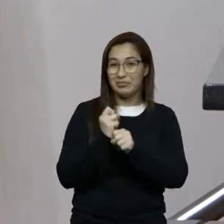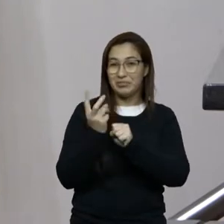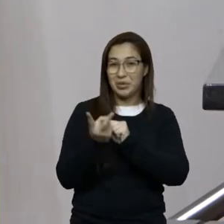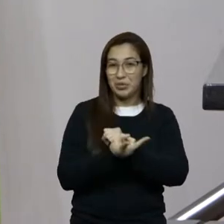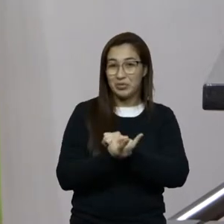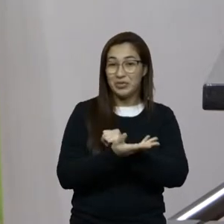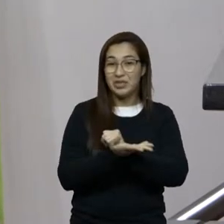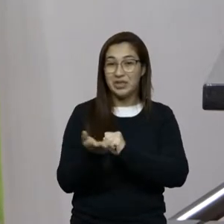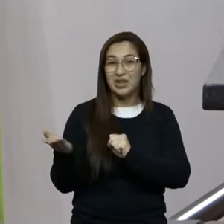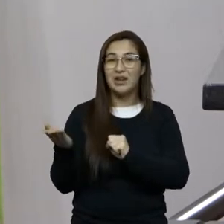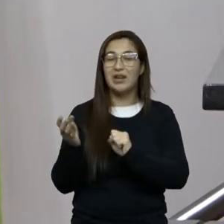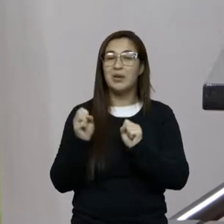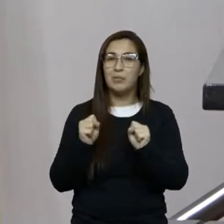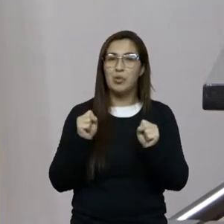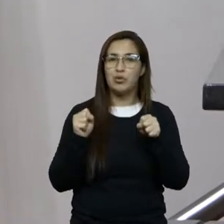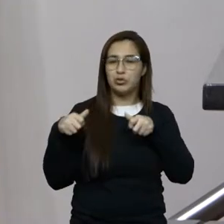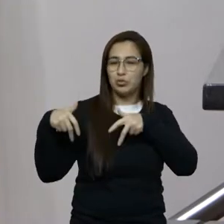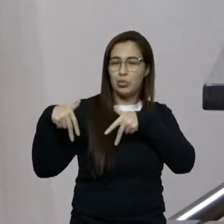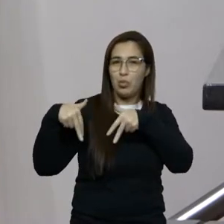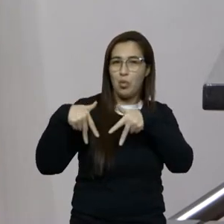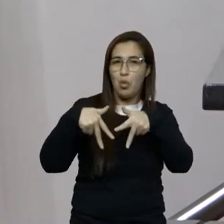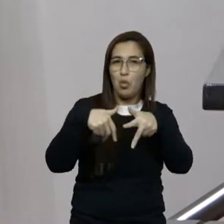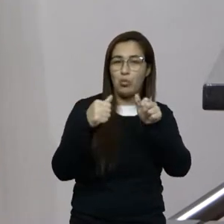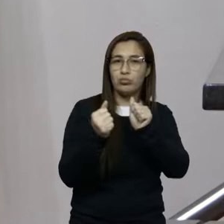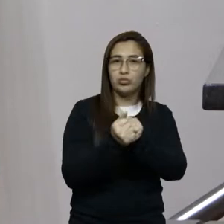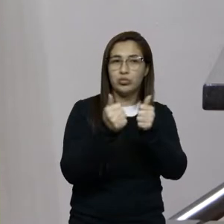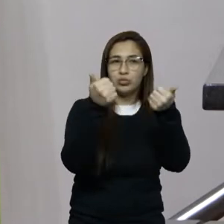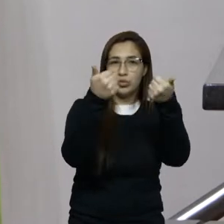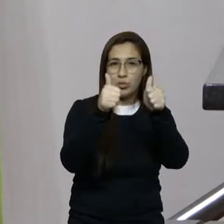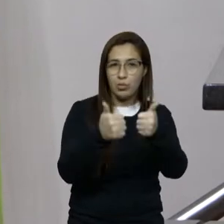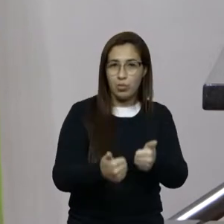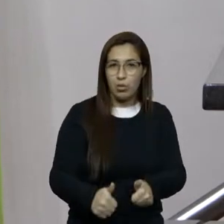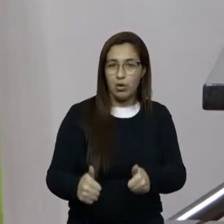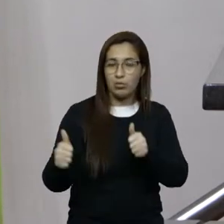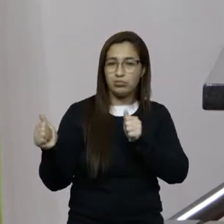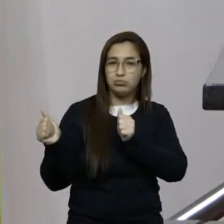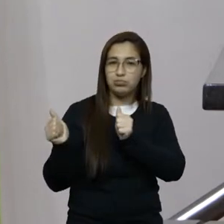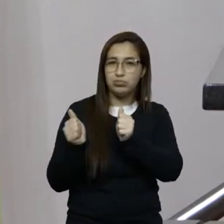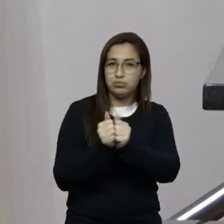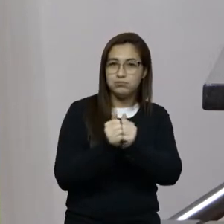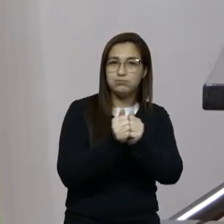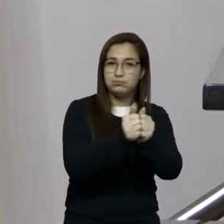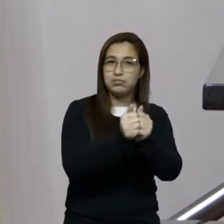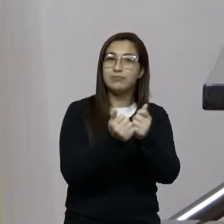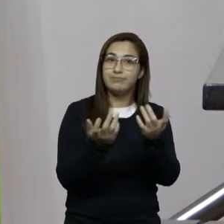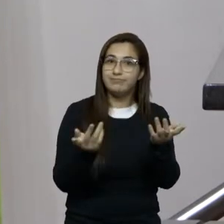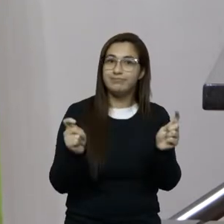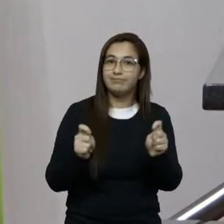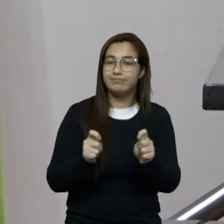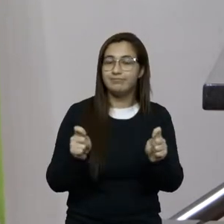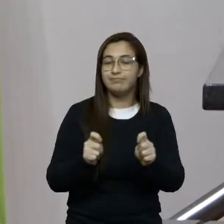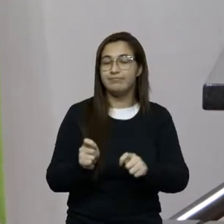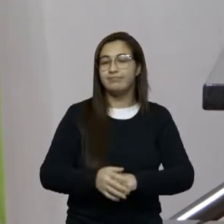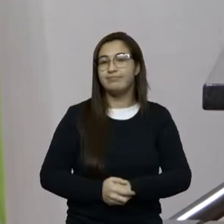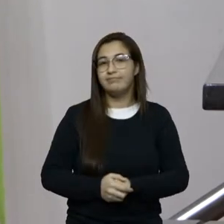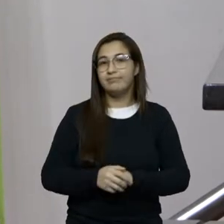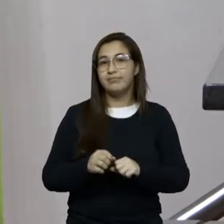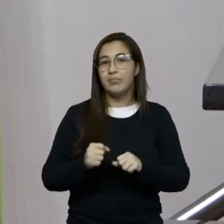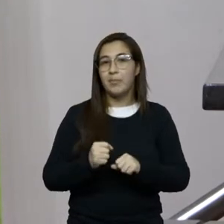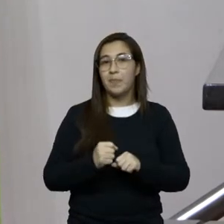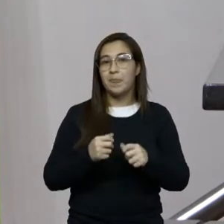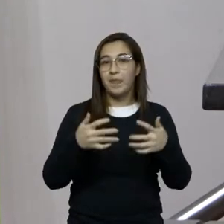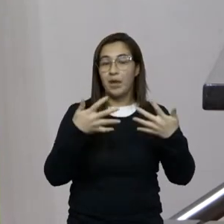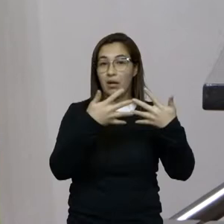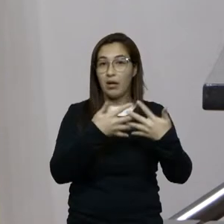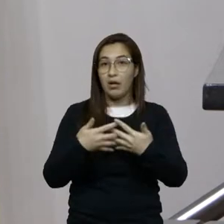poderá caminhar ao lado da imagem Centenária de Nossa Senhora e provavelmente em cima do caminhão do